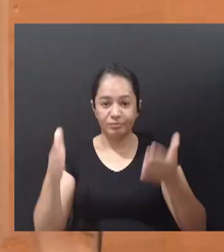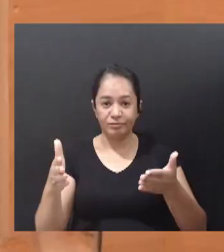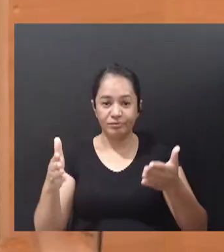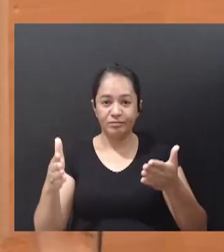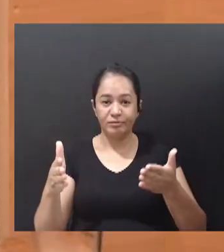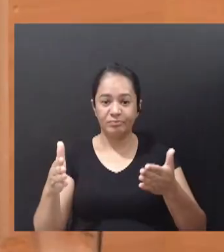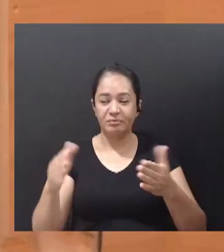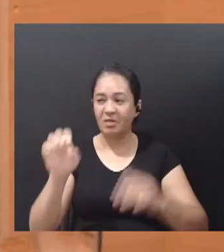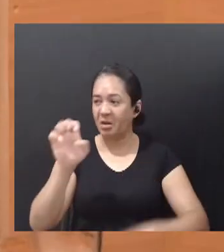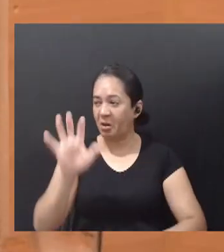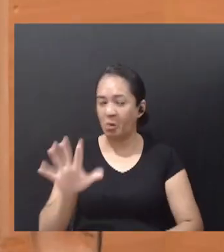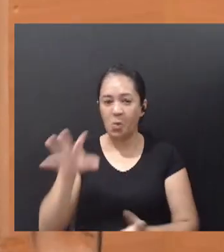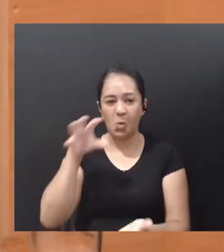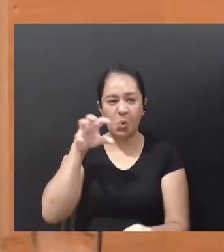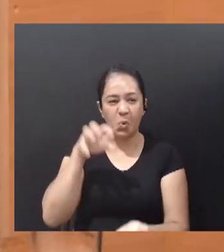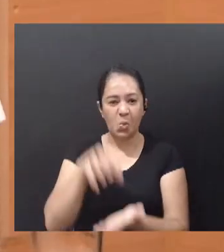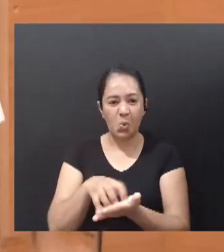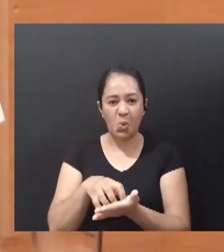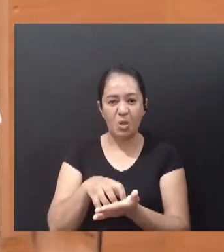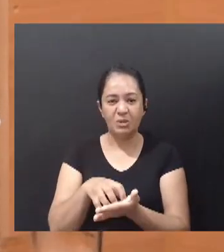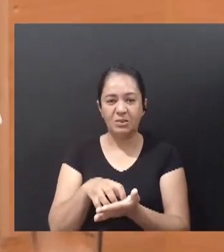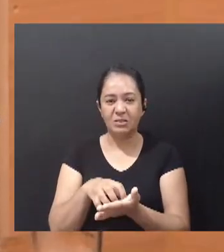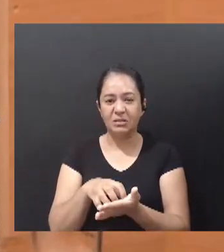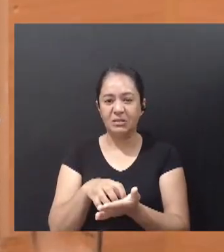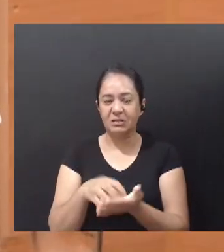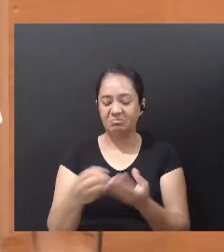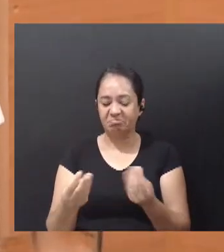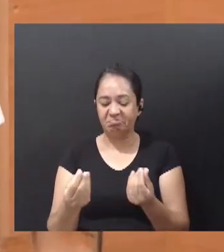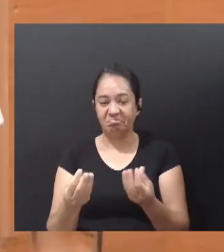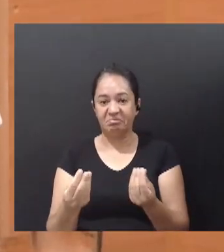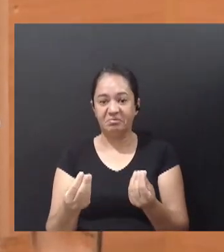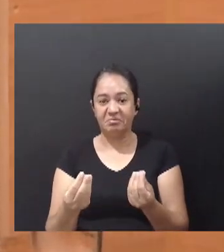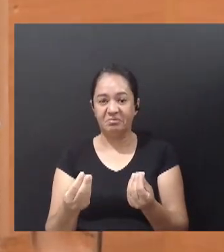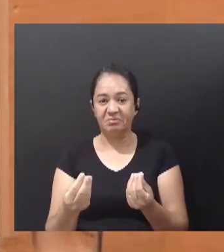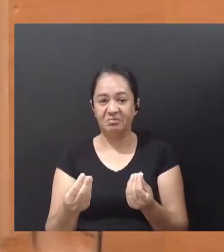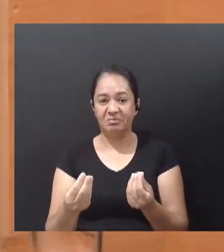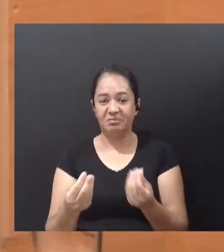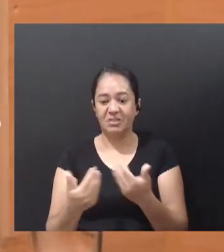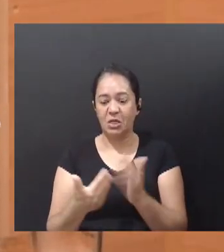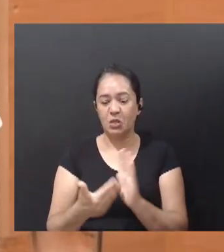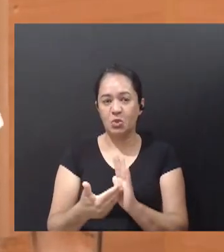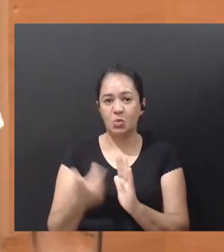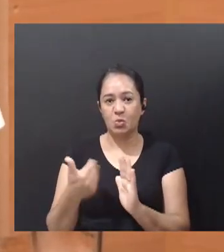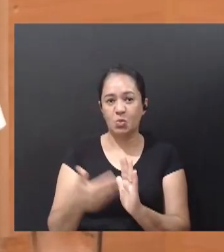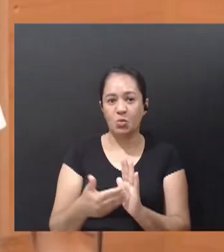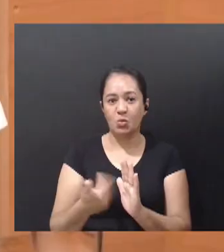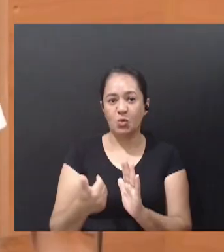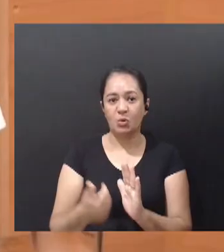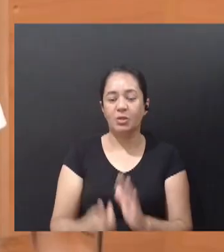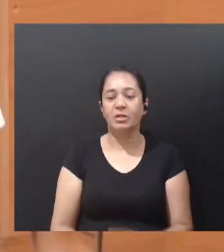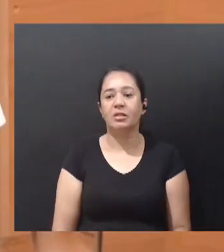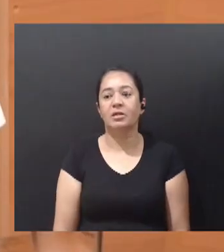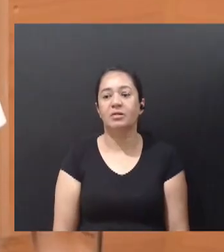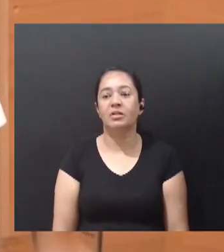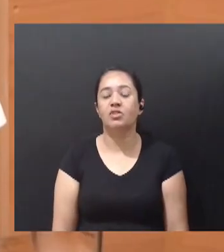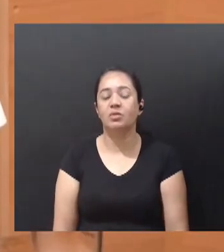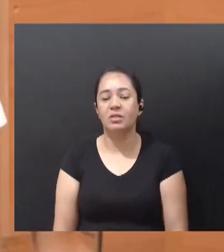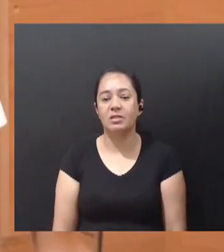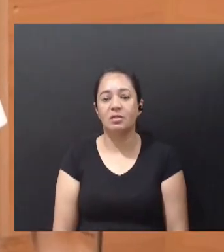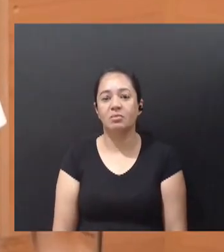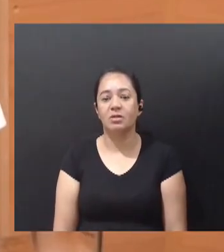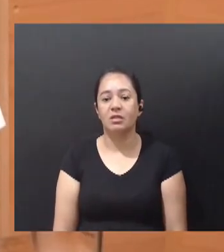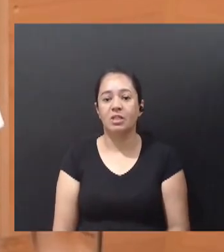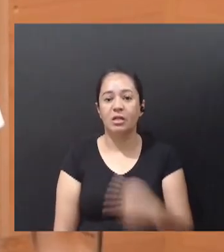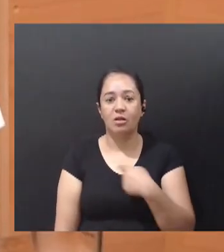eurocêntrica, aquela epistemologia ali excludente, não conseguiu. E quando eu vou para a sala de